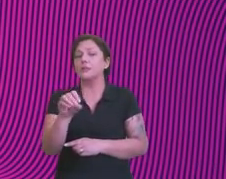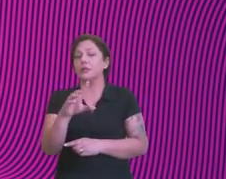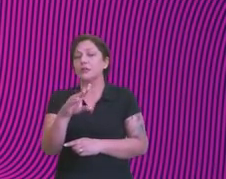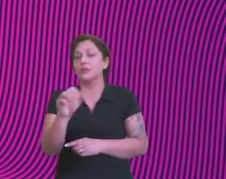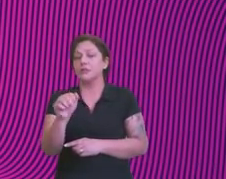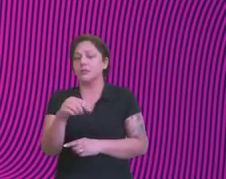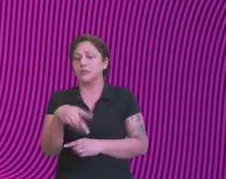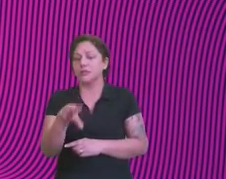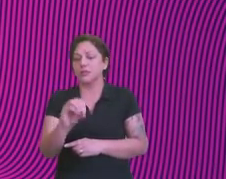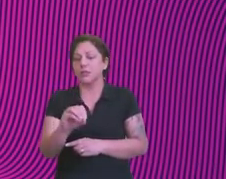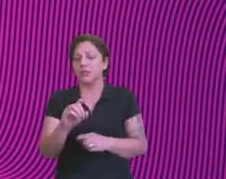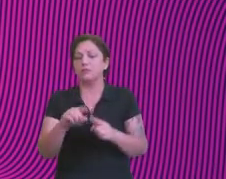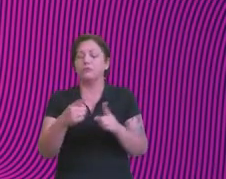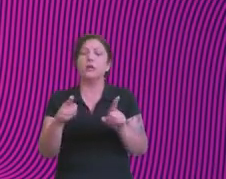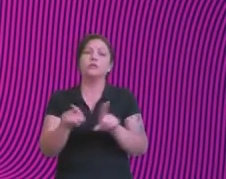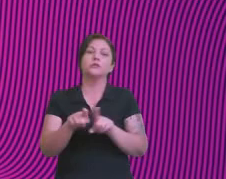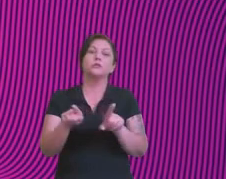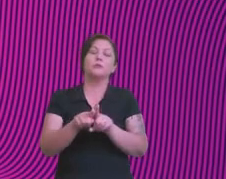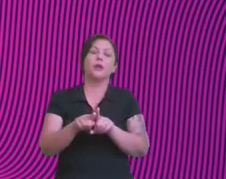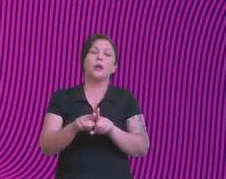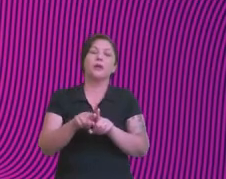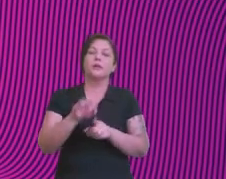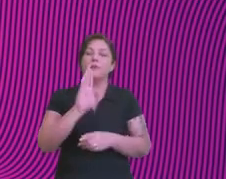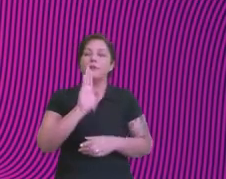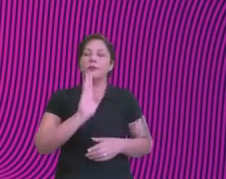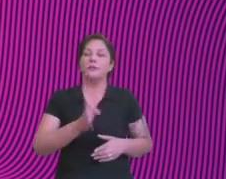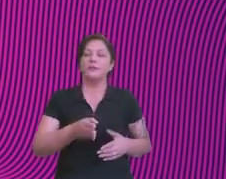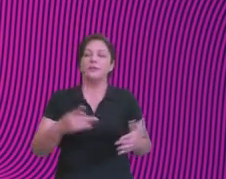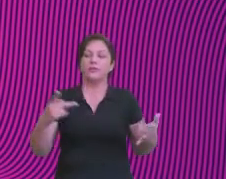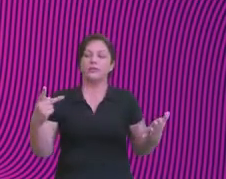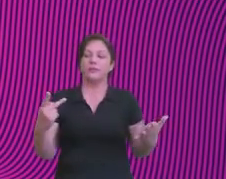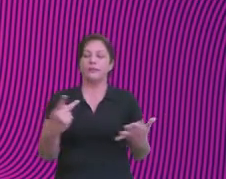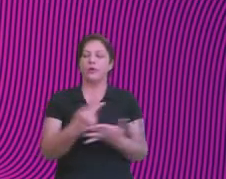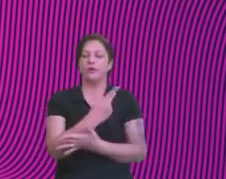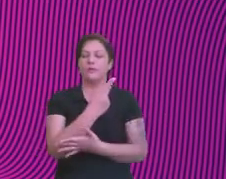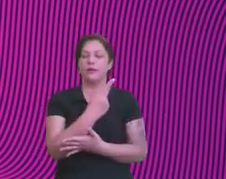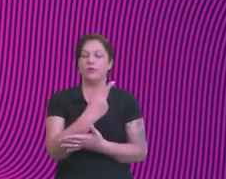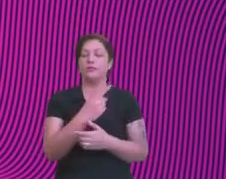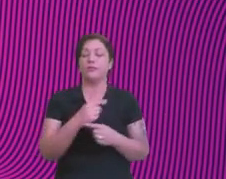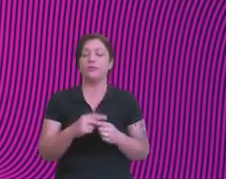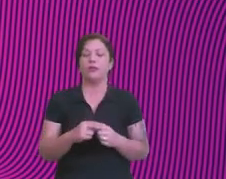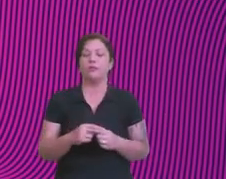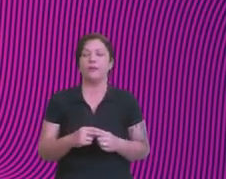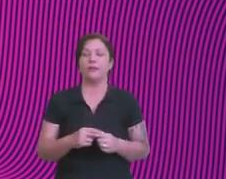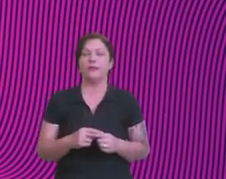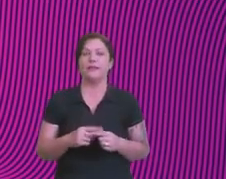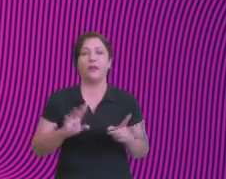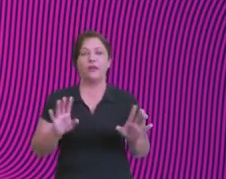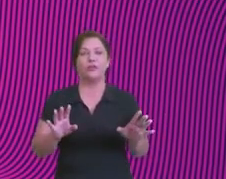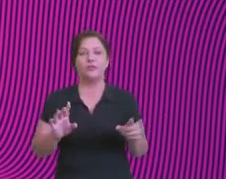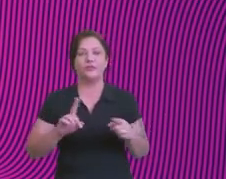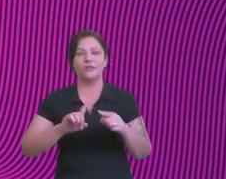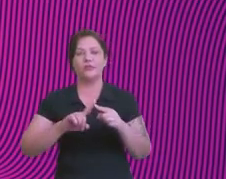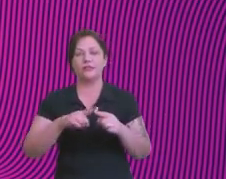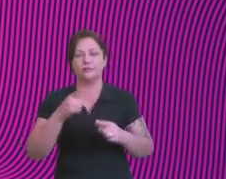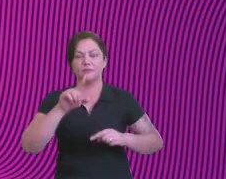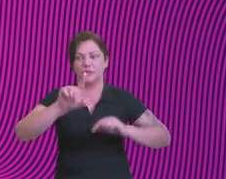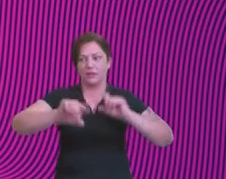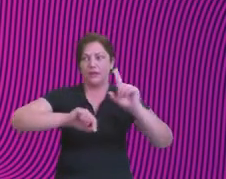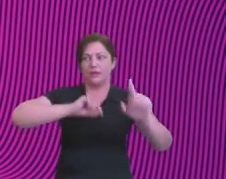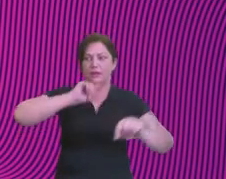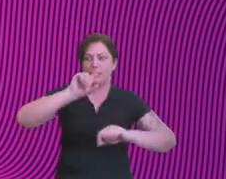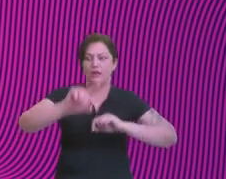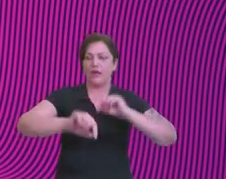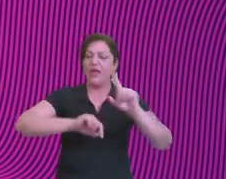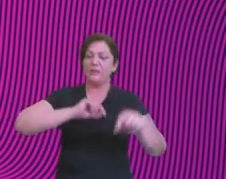animadores. Ela nada mais é do que uma radioterapia seletiva, né, com o ITRI-90. A